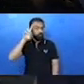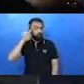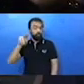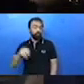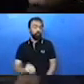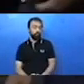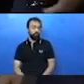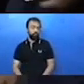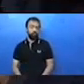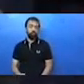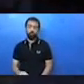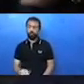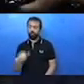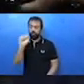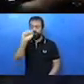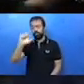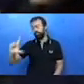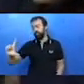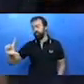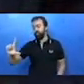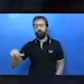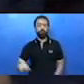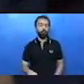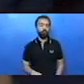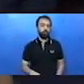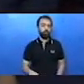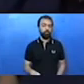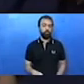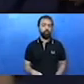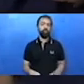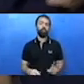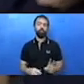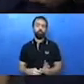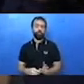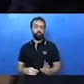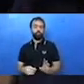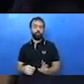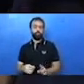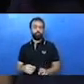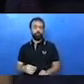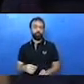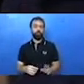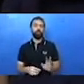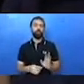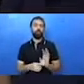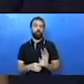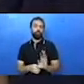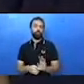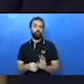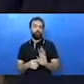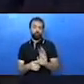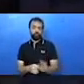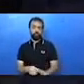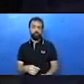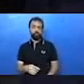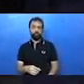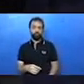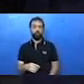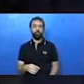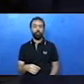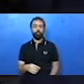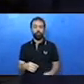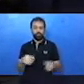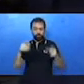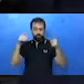Indo para o azul é uma homenagem à Nossa Senhora. Ela é padroeira de Portugal e também